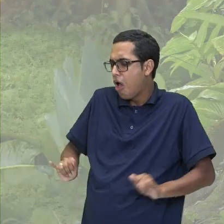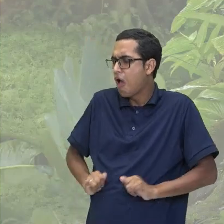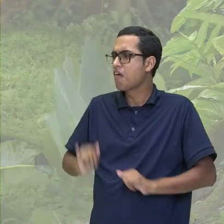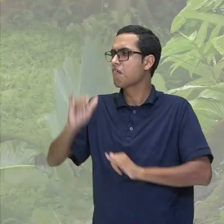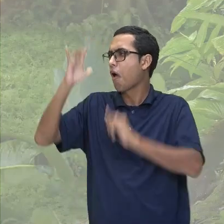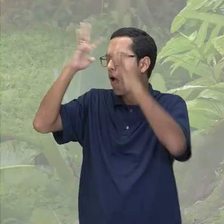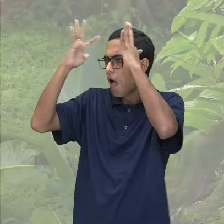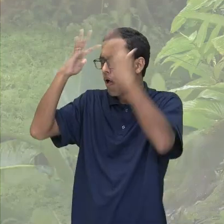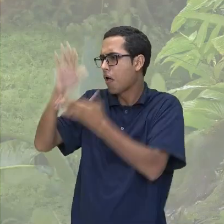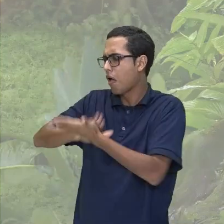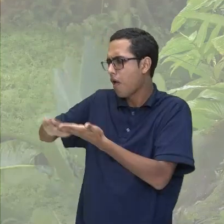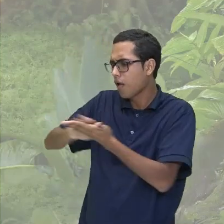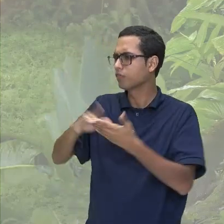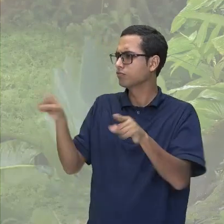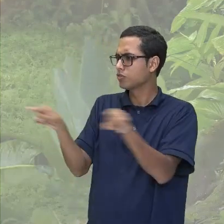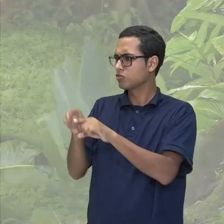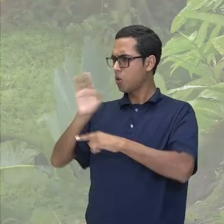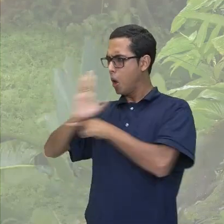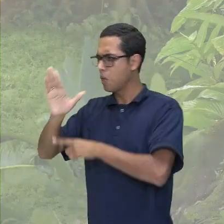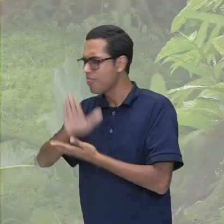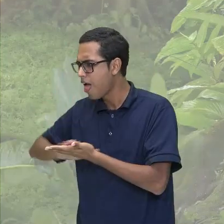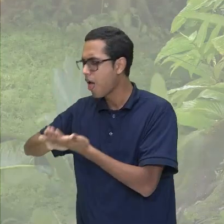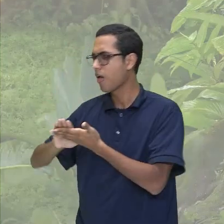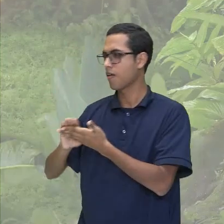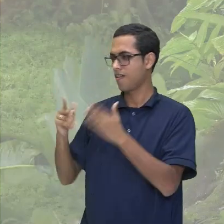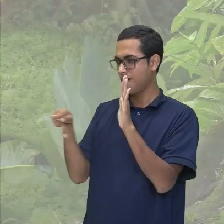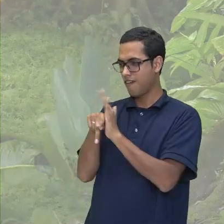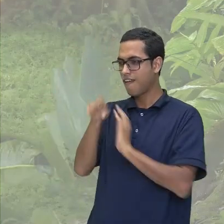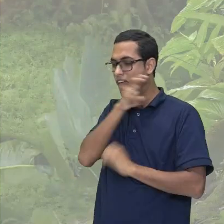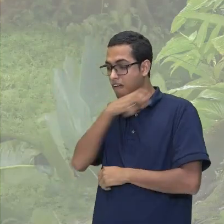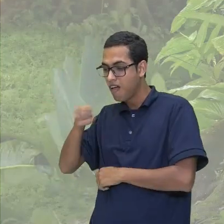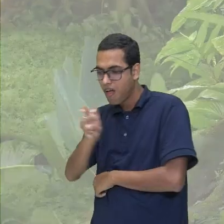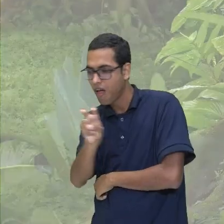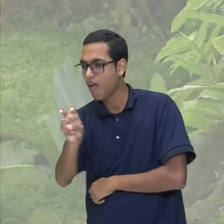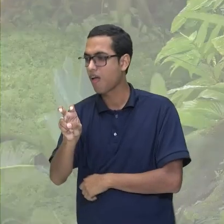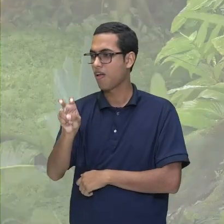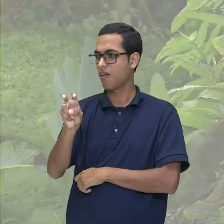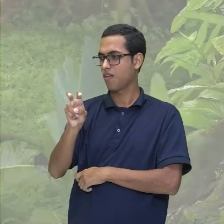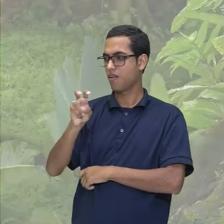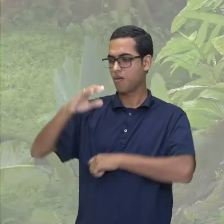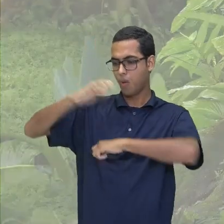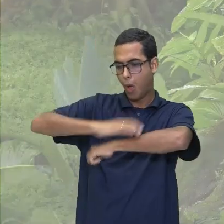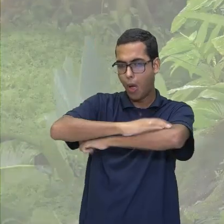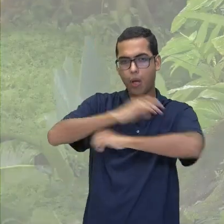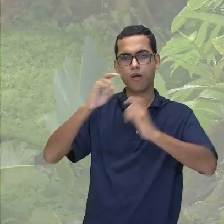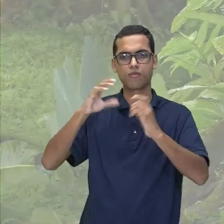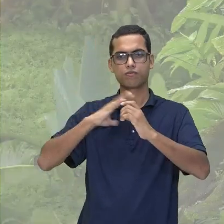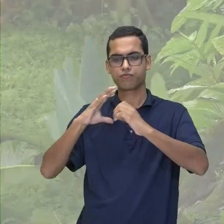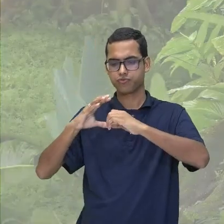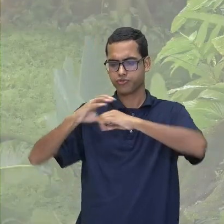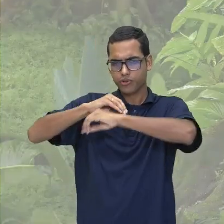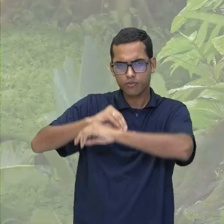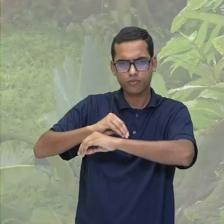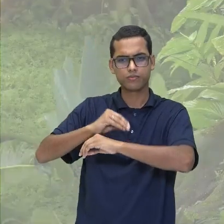vou te ajudar, hein? E olha só, cobra que não anda, não engole sapo.